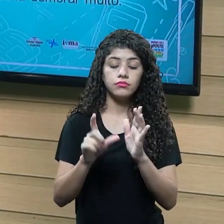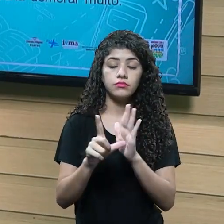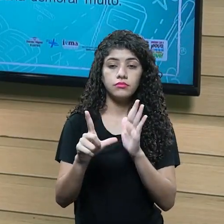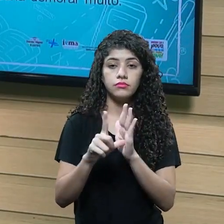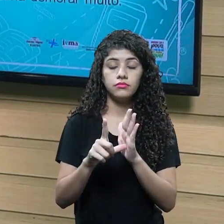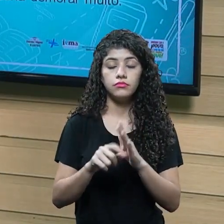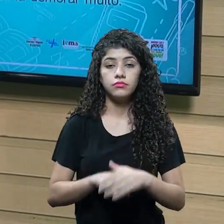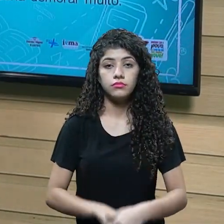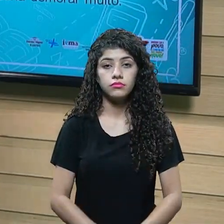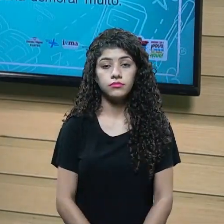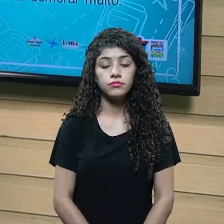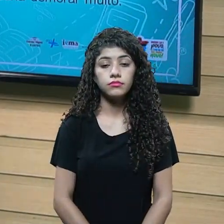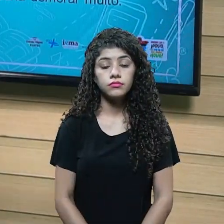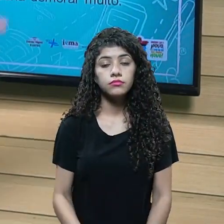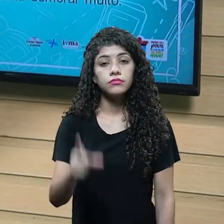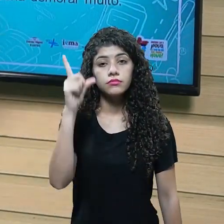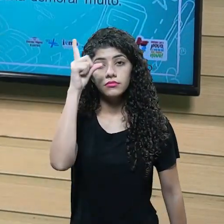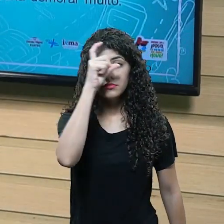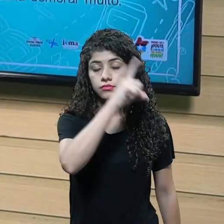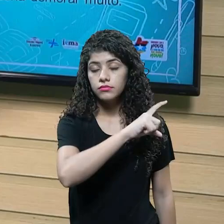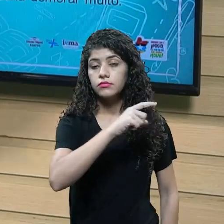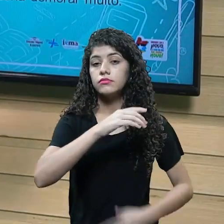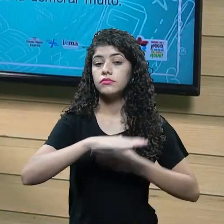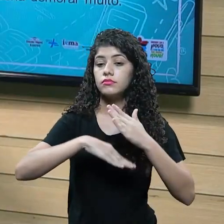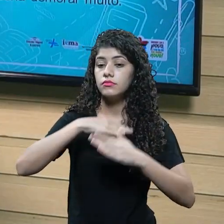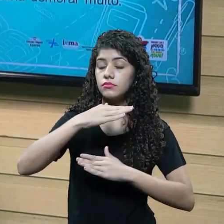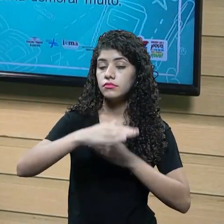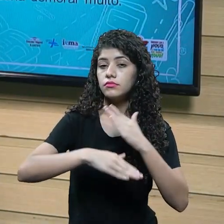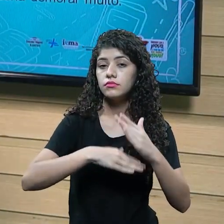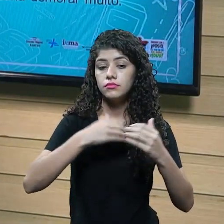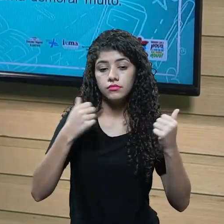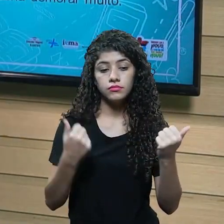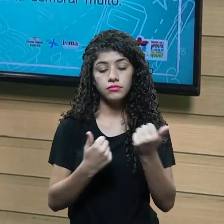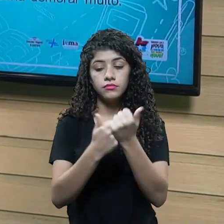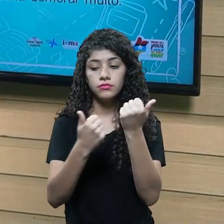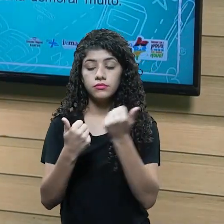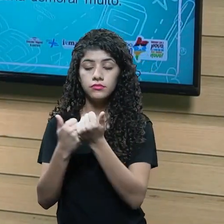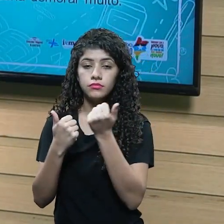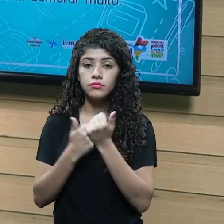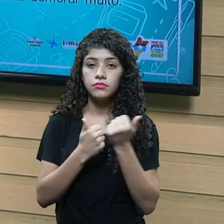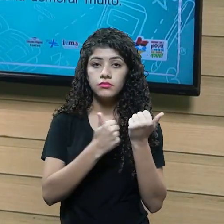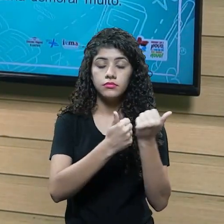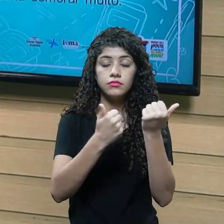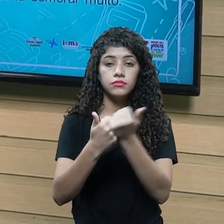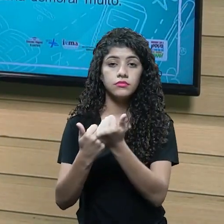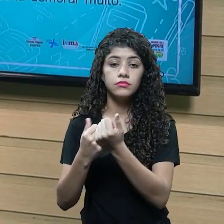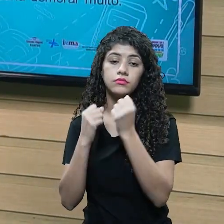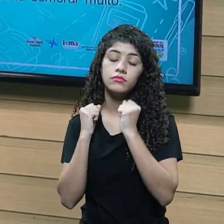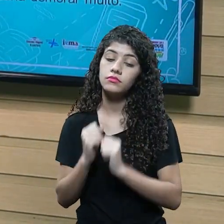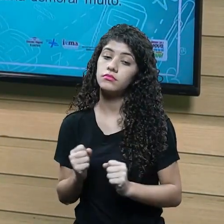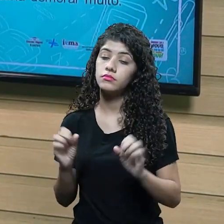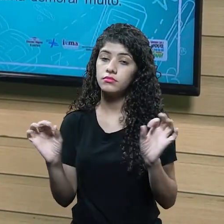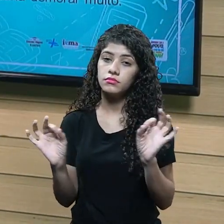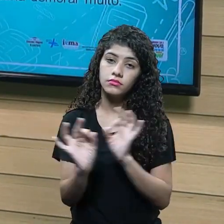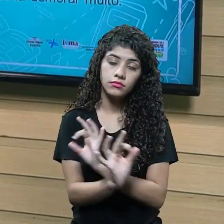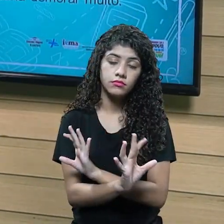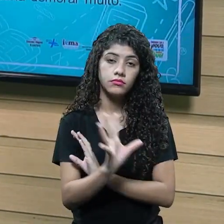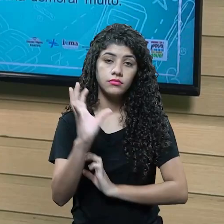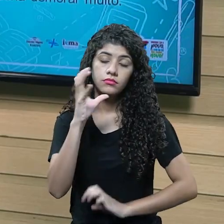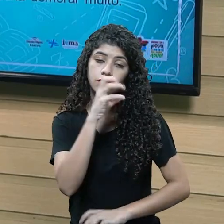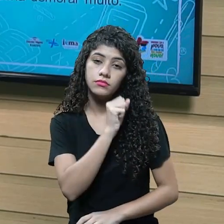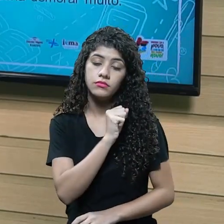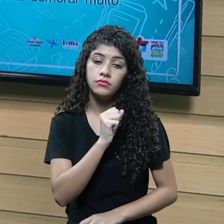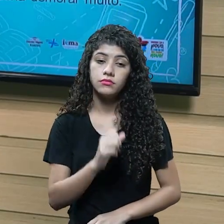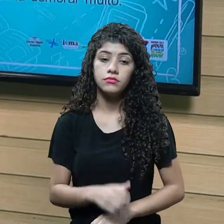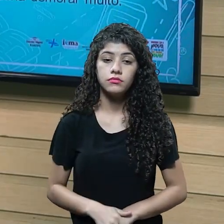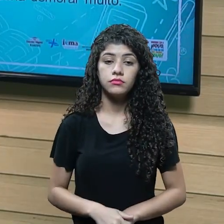chegar. Aí dificultaria muito o meu processo de reposição da mercadoria, tá? Ou seja, eu poderia acabar antes, assim, mesmo tendo a gestão de estoque, o